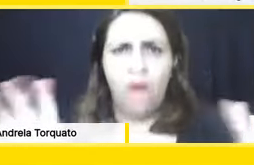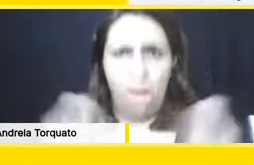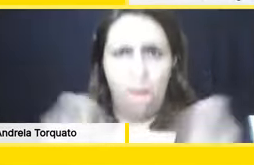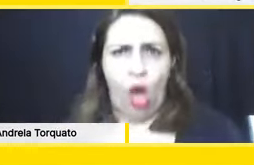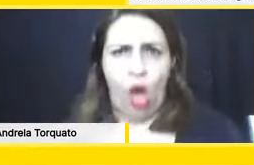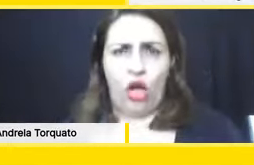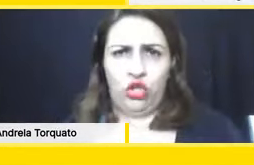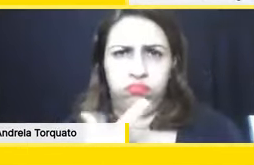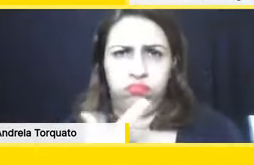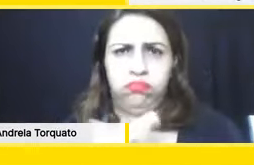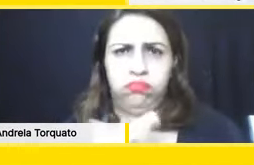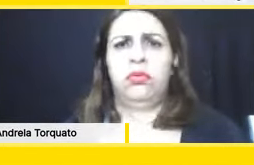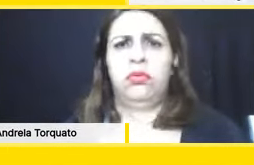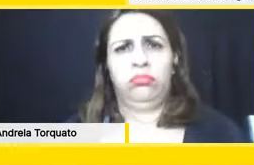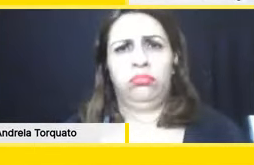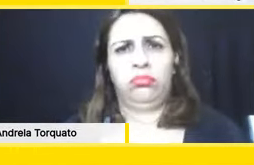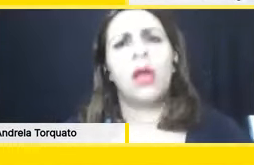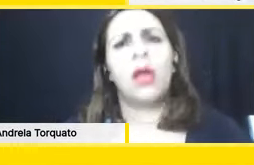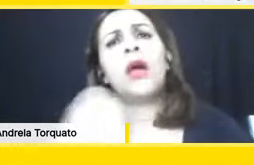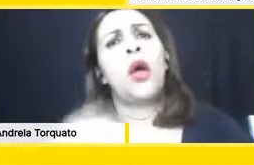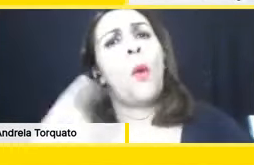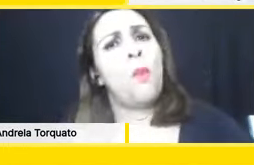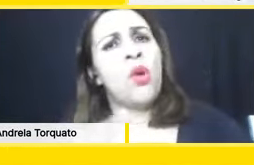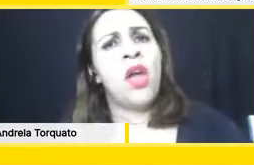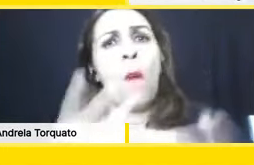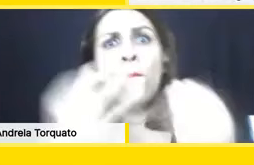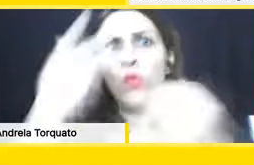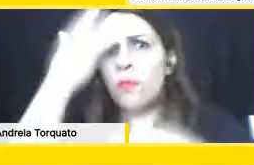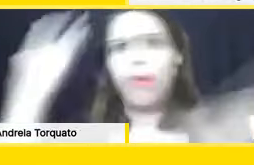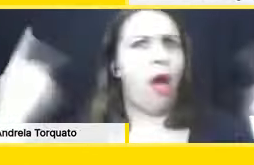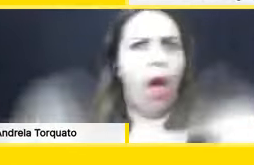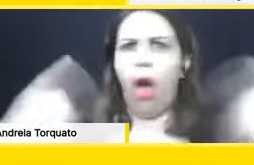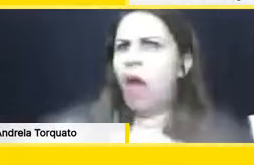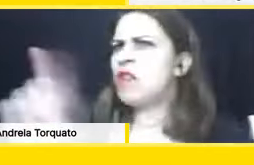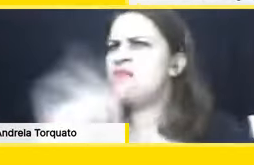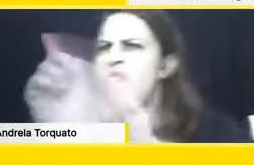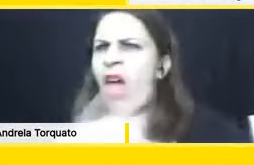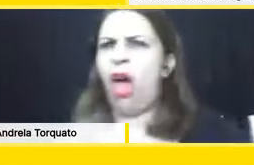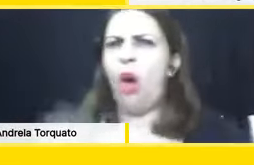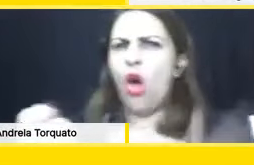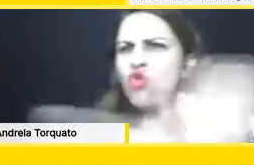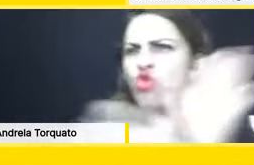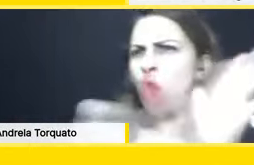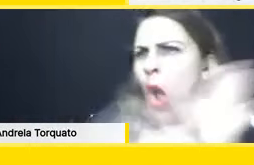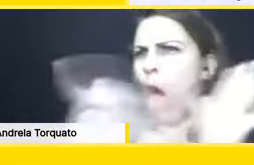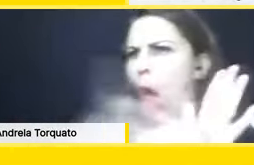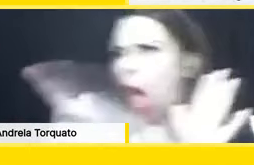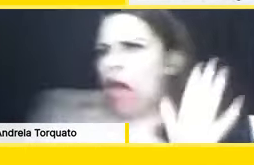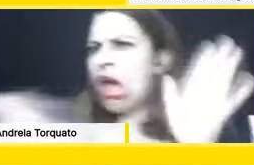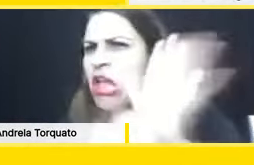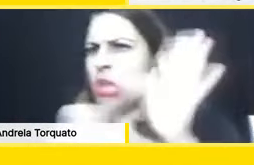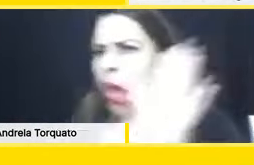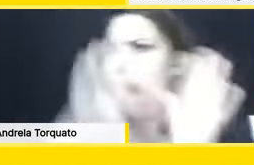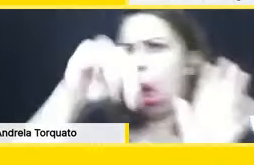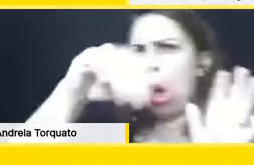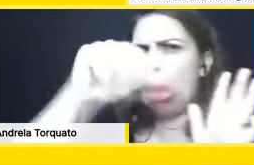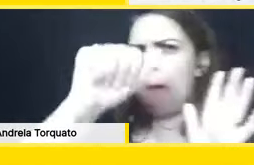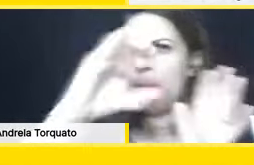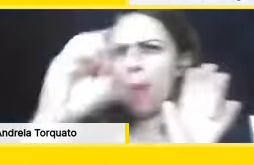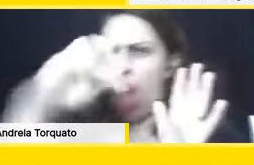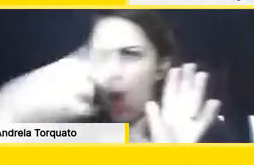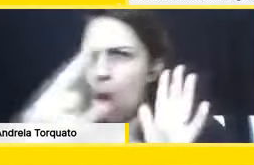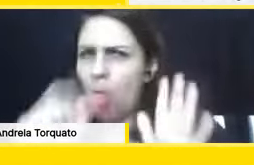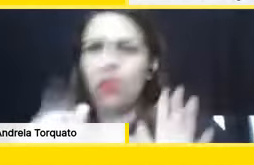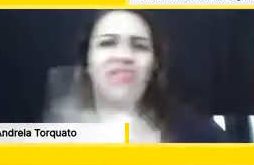Essa legislação foi muito controversa, foi aprovada aqui no foi a primeira unidade da federação a aprovar